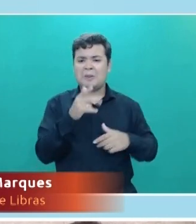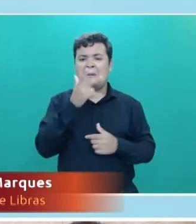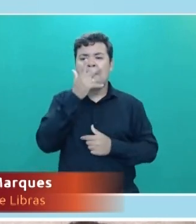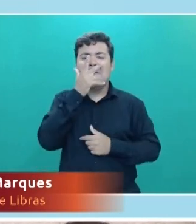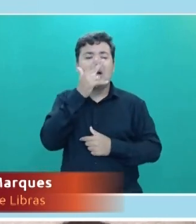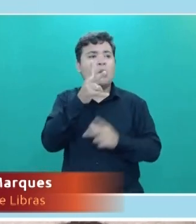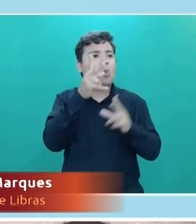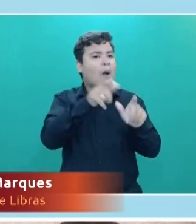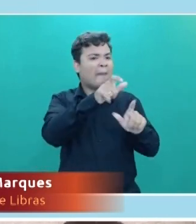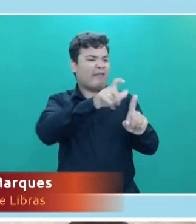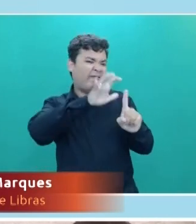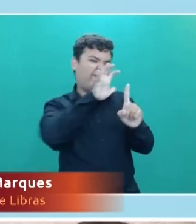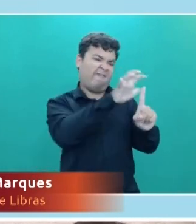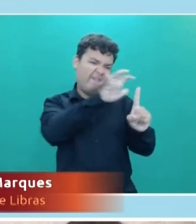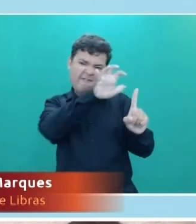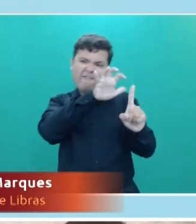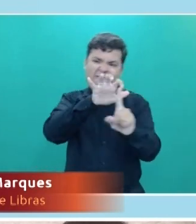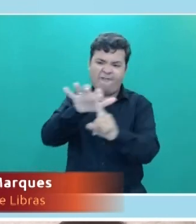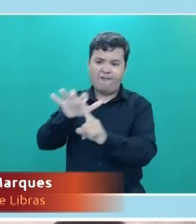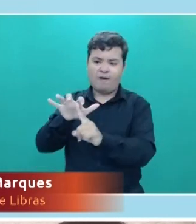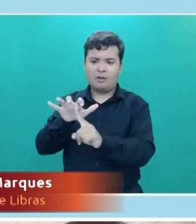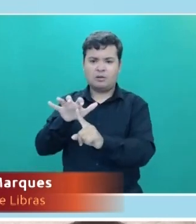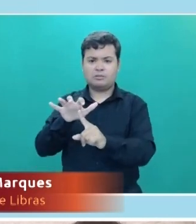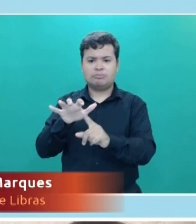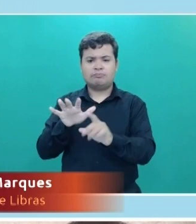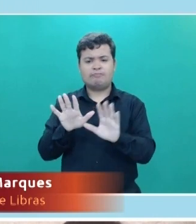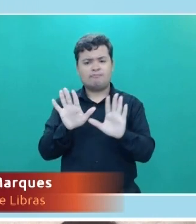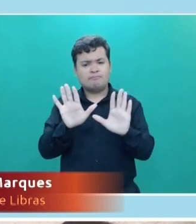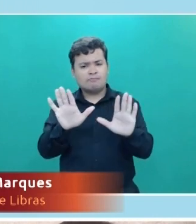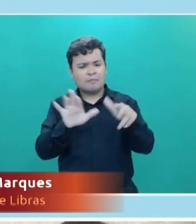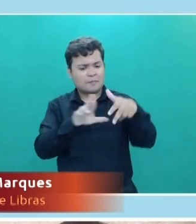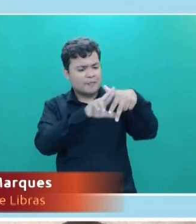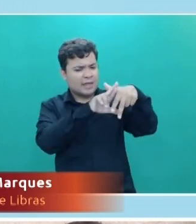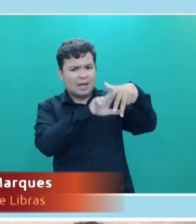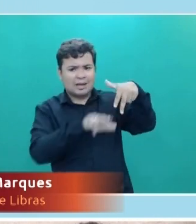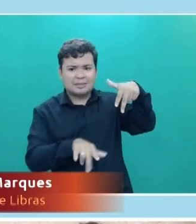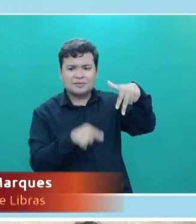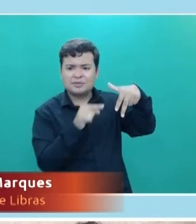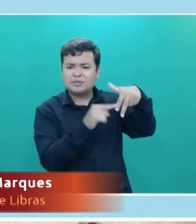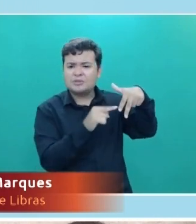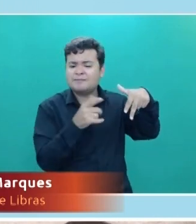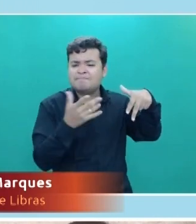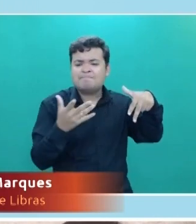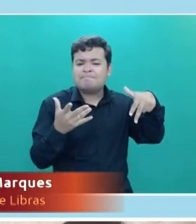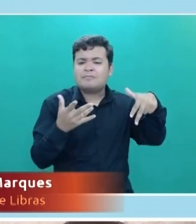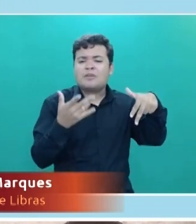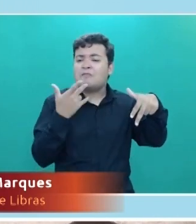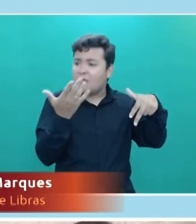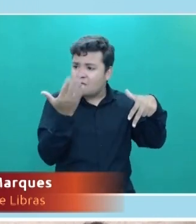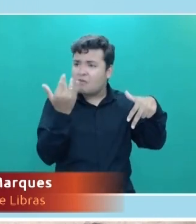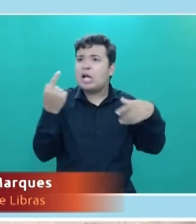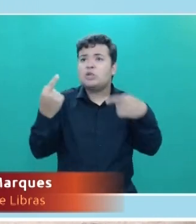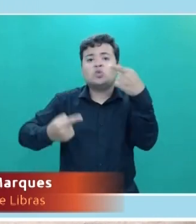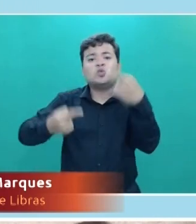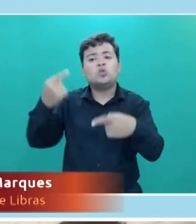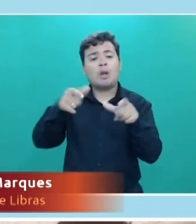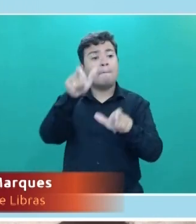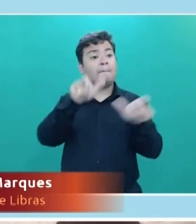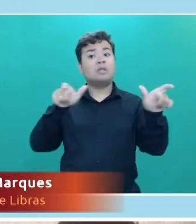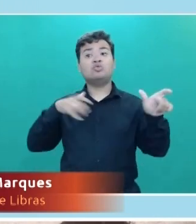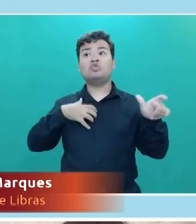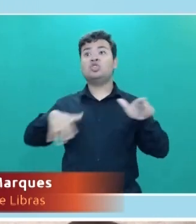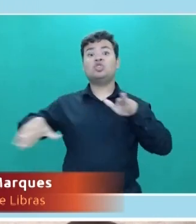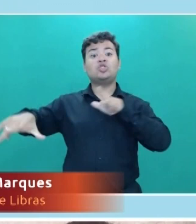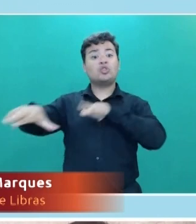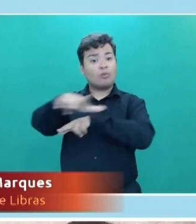das pessoas. Não, na verdade, quando a gente fala de gênero, a gente está falando assim, bom, vamos discutir sobre essas diferenças e pensar sobre